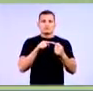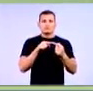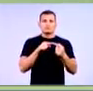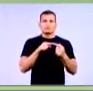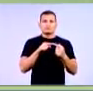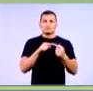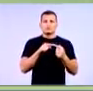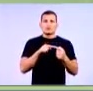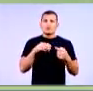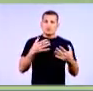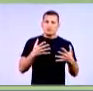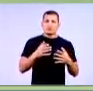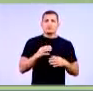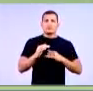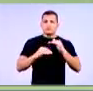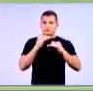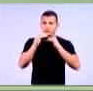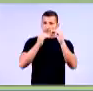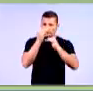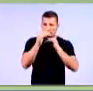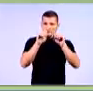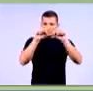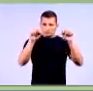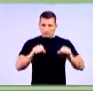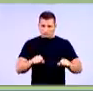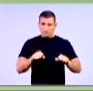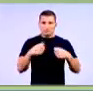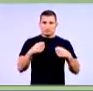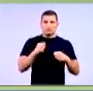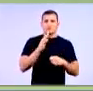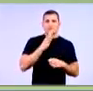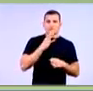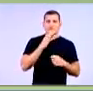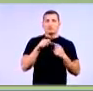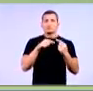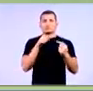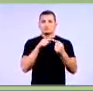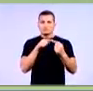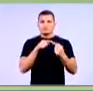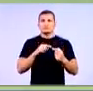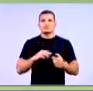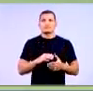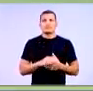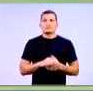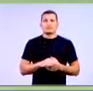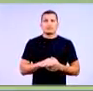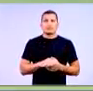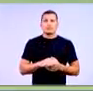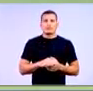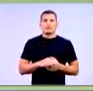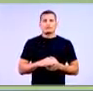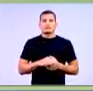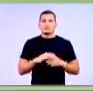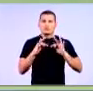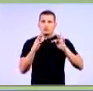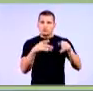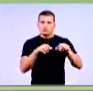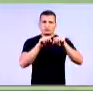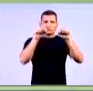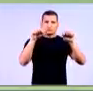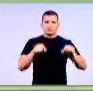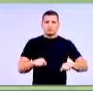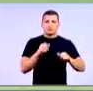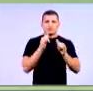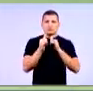para a gente desenvolver, a gente tem que saber, né, desenvolver um sistema, temos que conhecer os objetivos. Todo sistema de informação